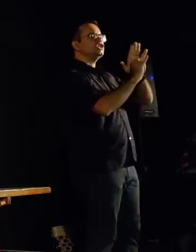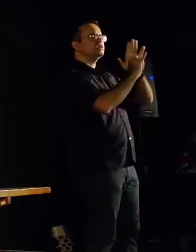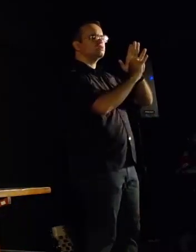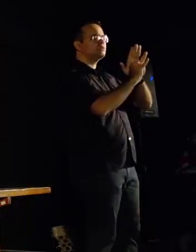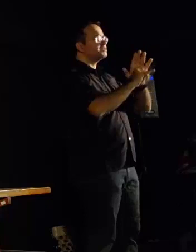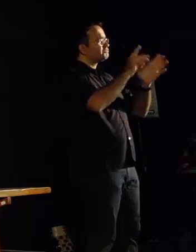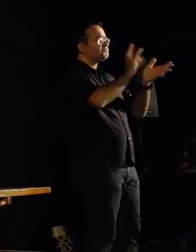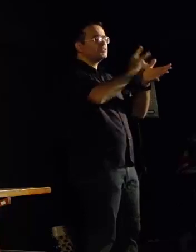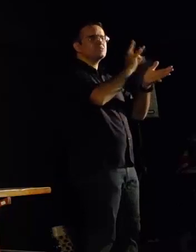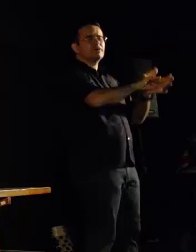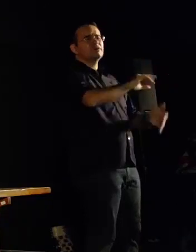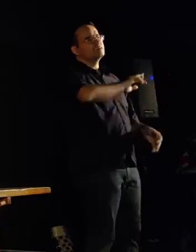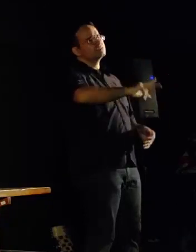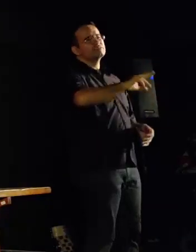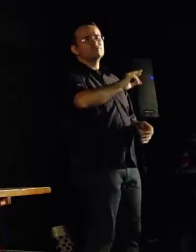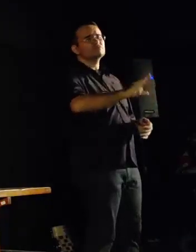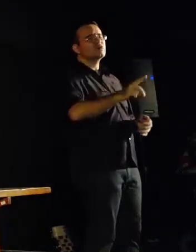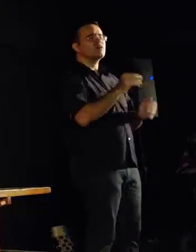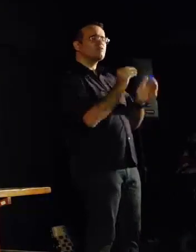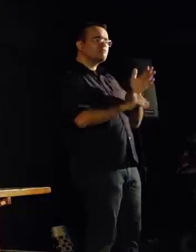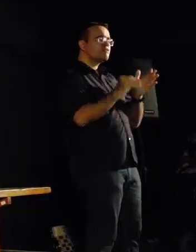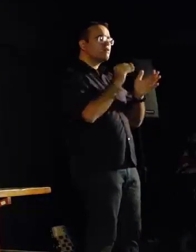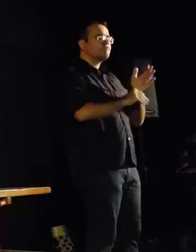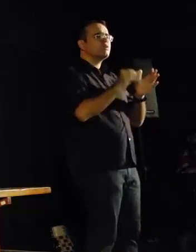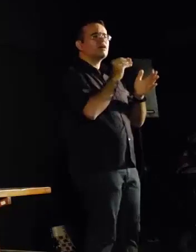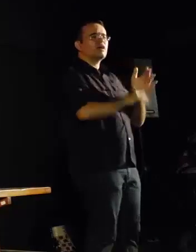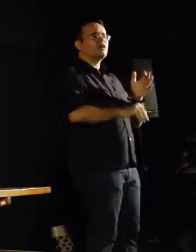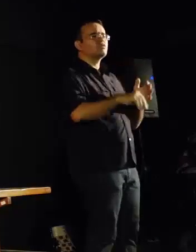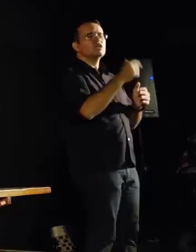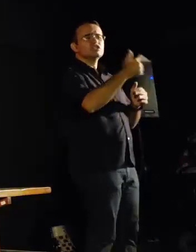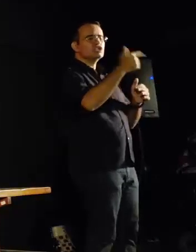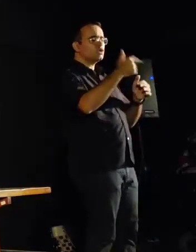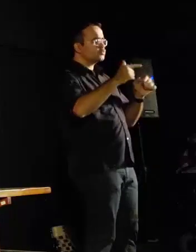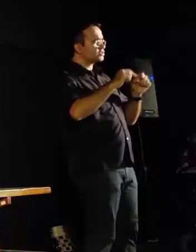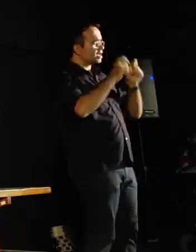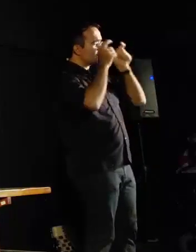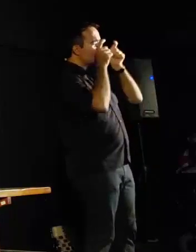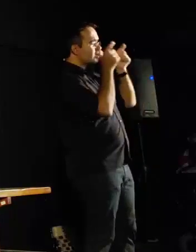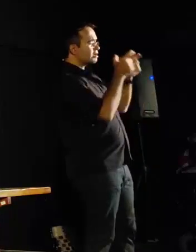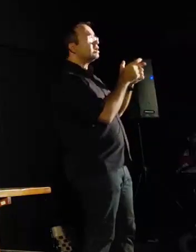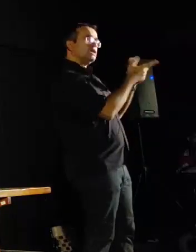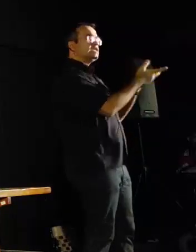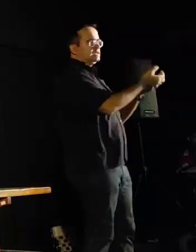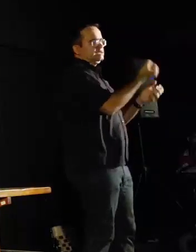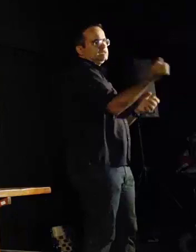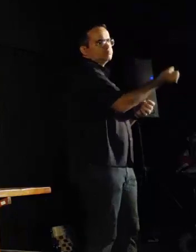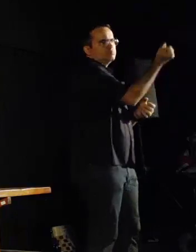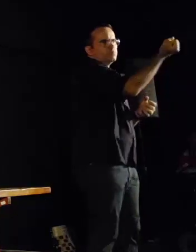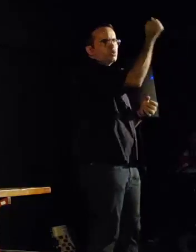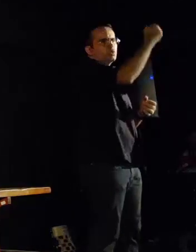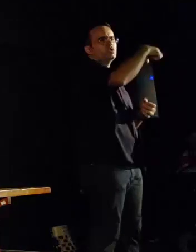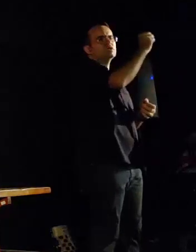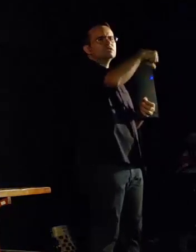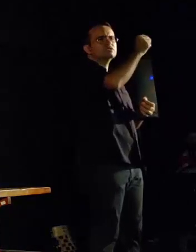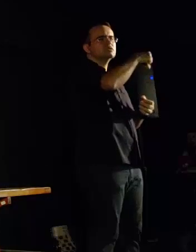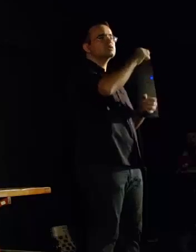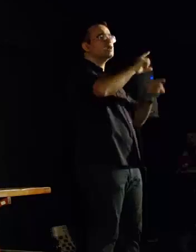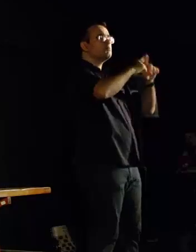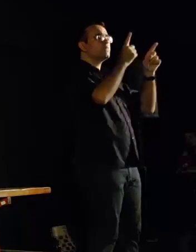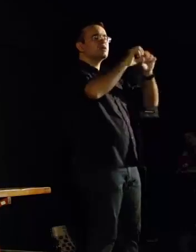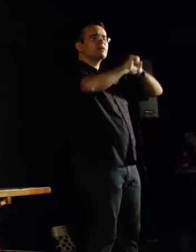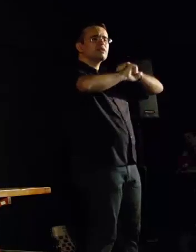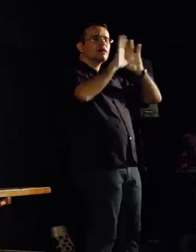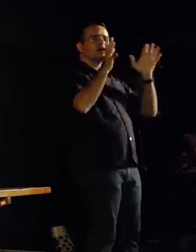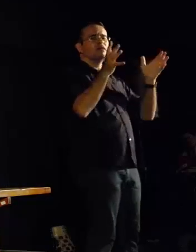identitárias. Elas têm uma dinâmica de reconhecimento muito rica e muito interessante, que é claro